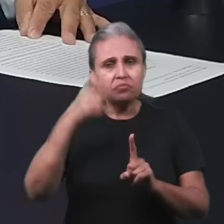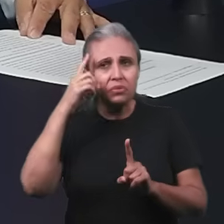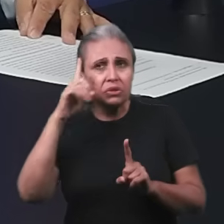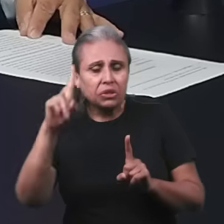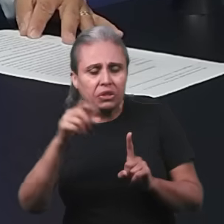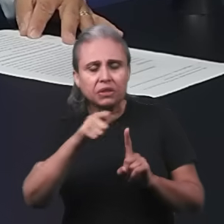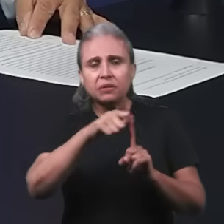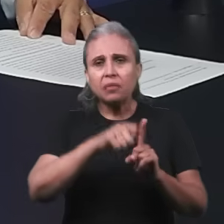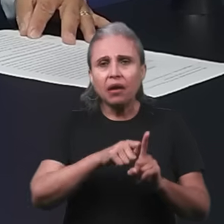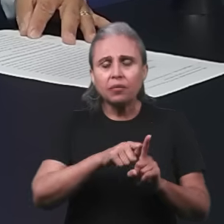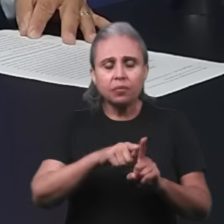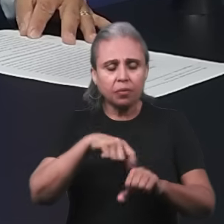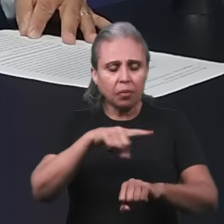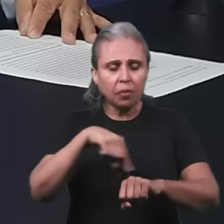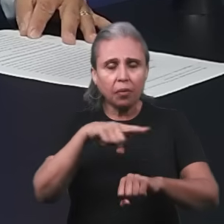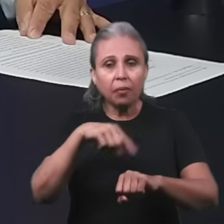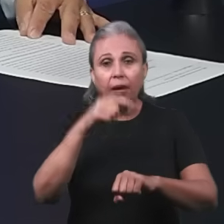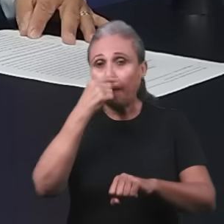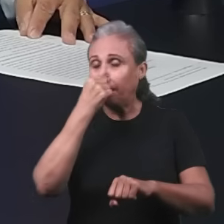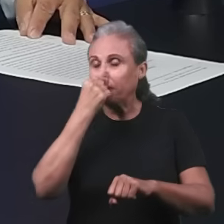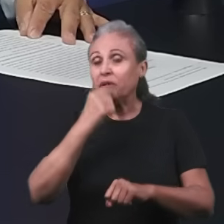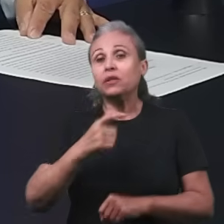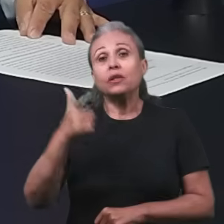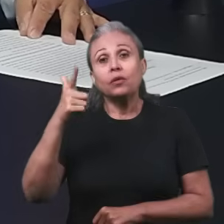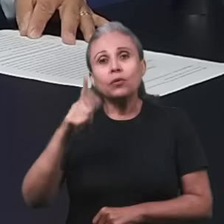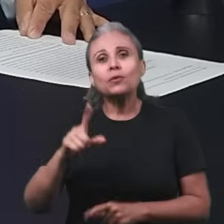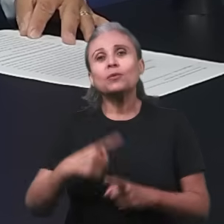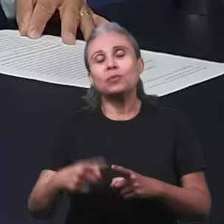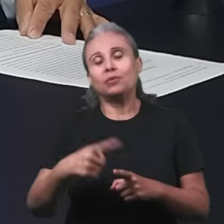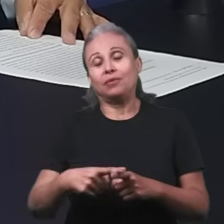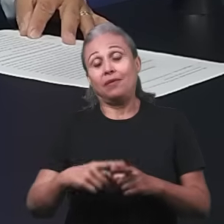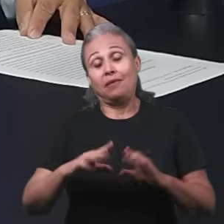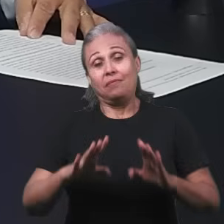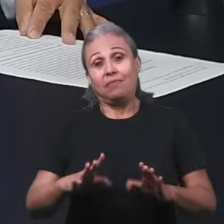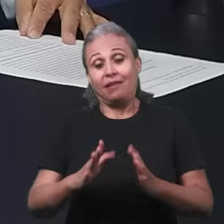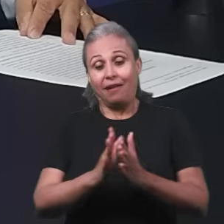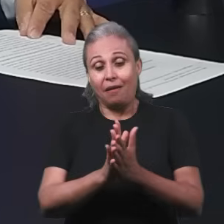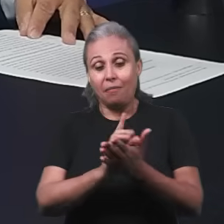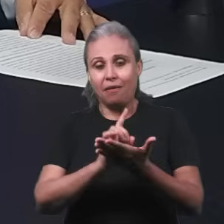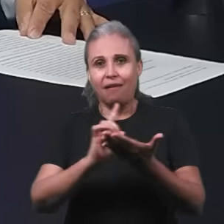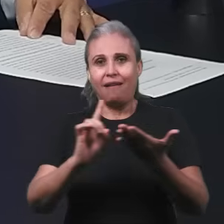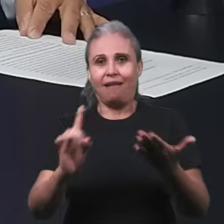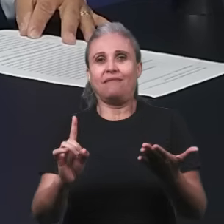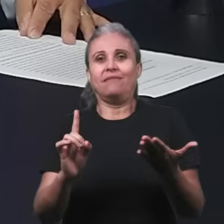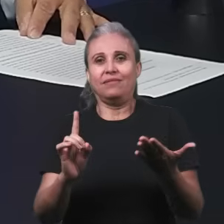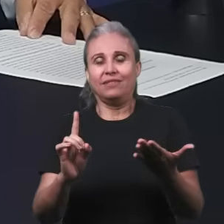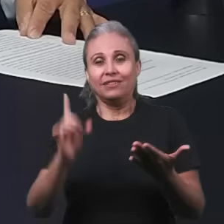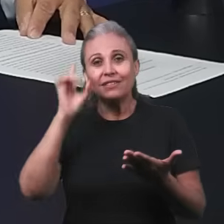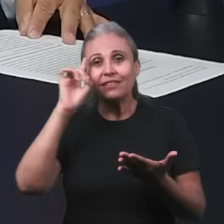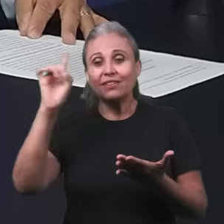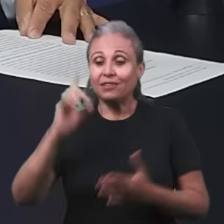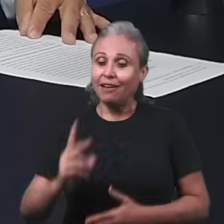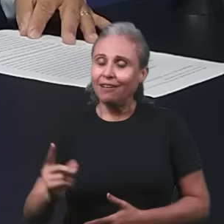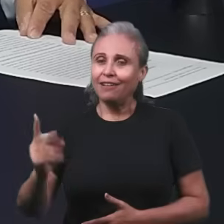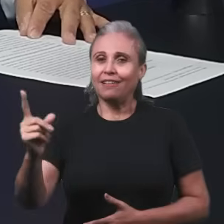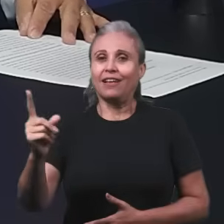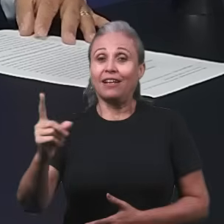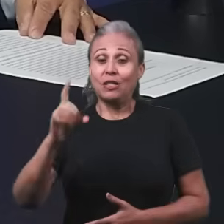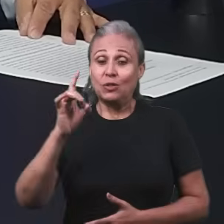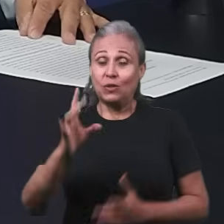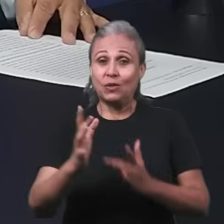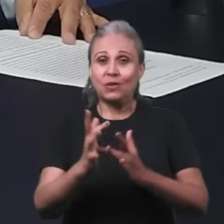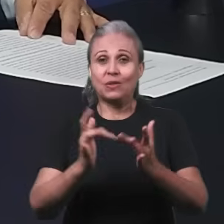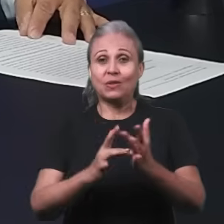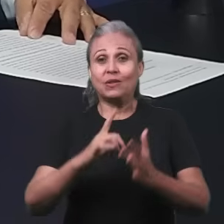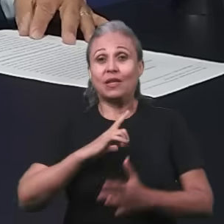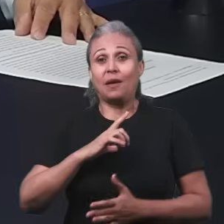novo. Mas a palavra de Jesus, ela é eterna, porque só Jesus tem as palavras da vida eterna. Então,